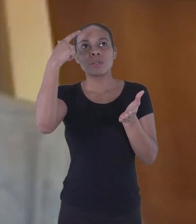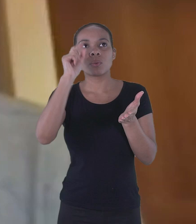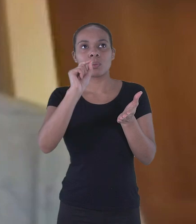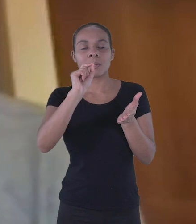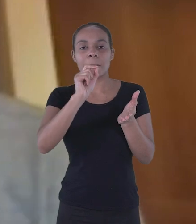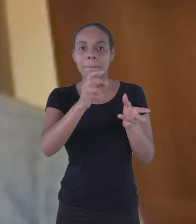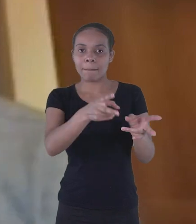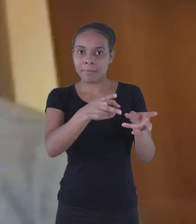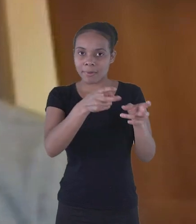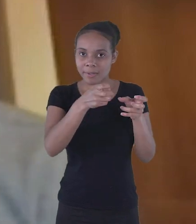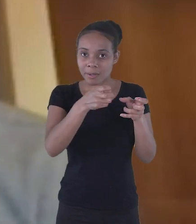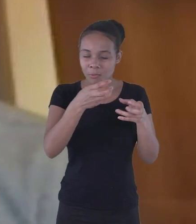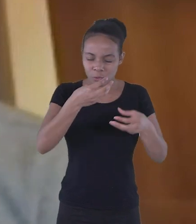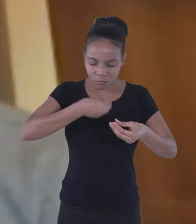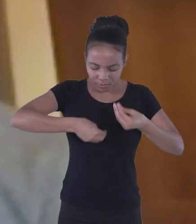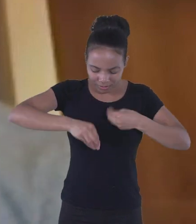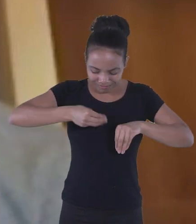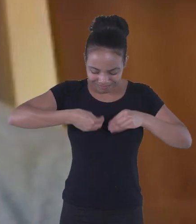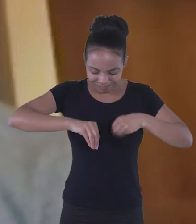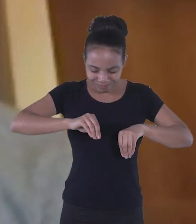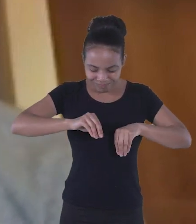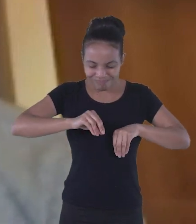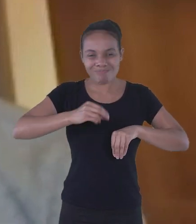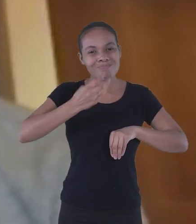você considerar